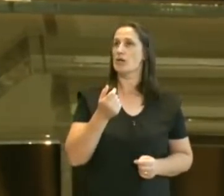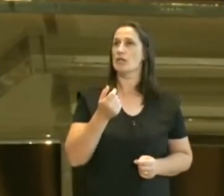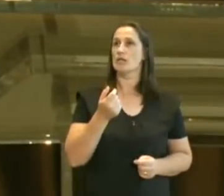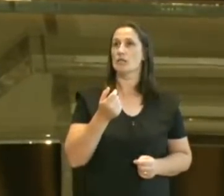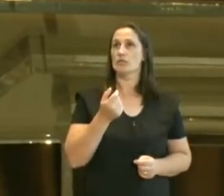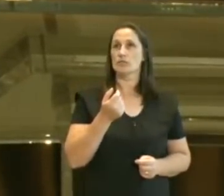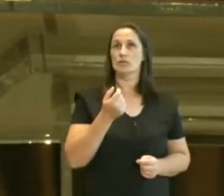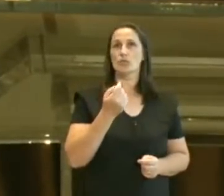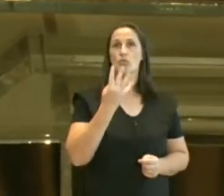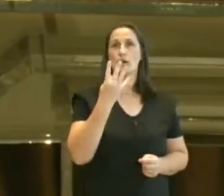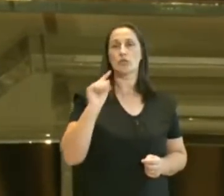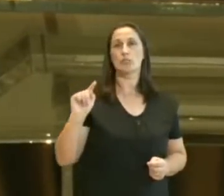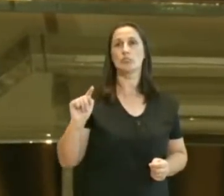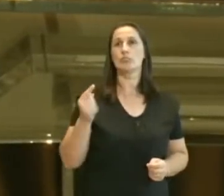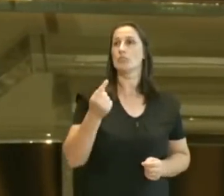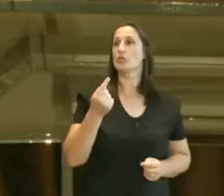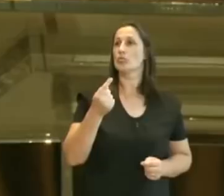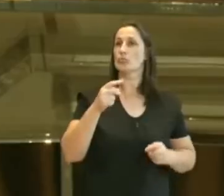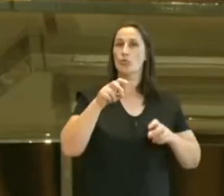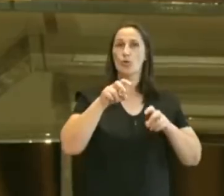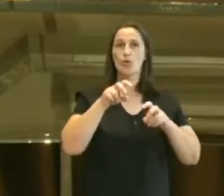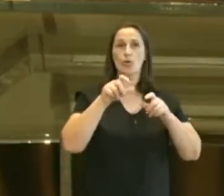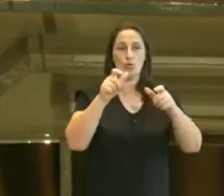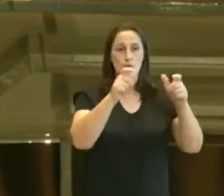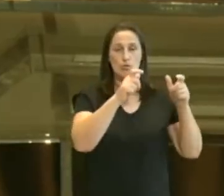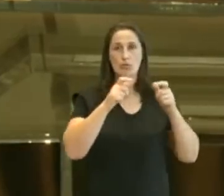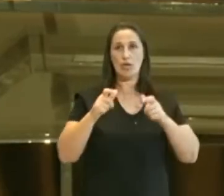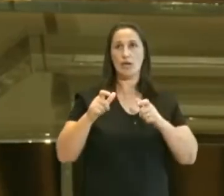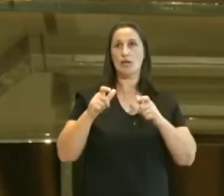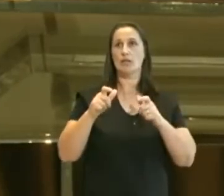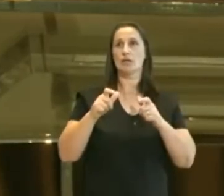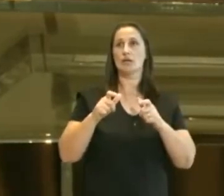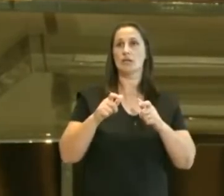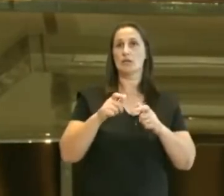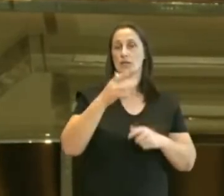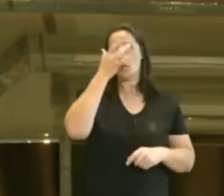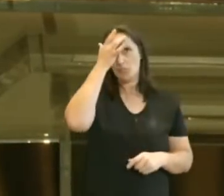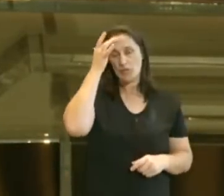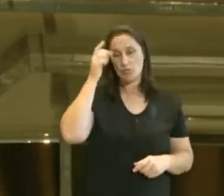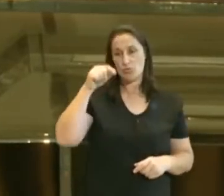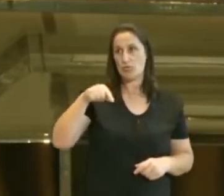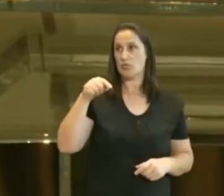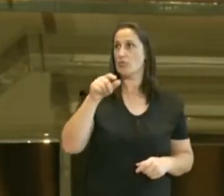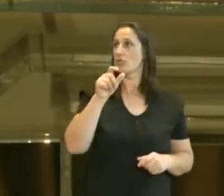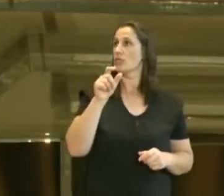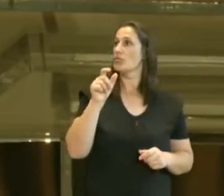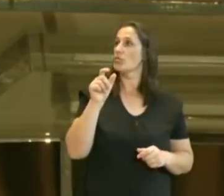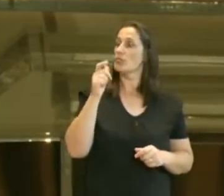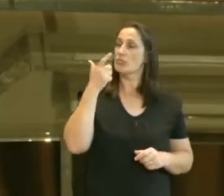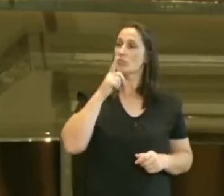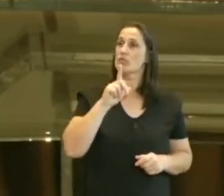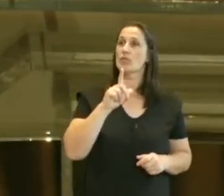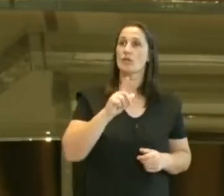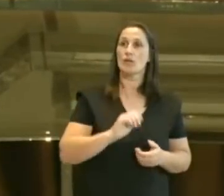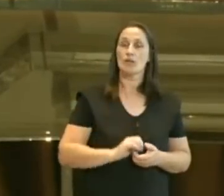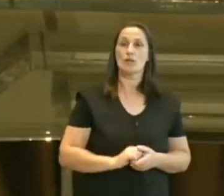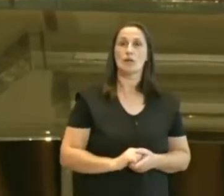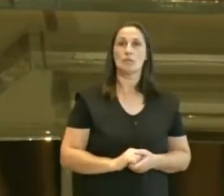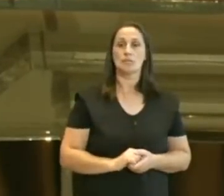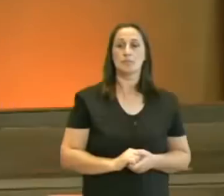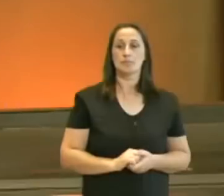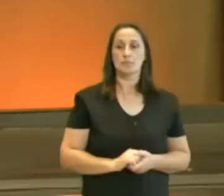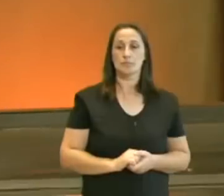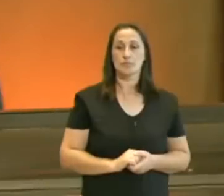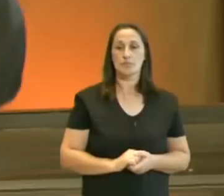4.000, mas se a gente colocar todo o ambiente, passa de 4.000 pessoas aqui, e a gente olha, sei lá